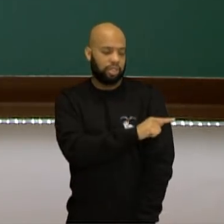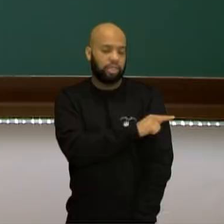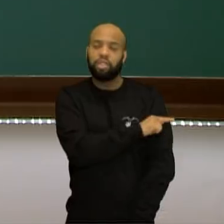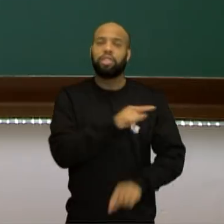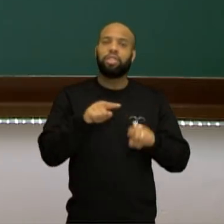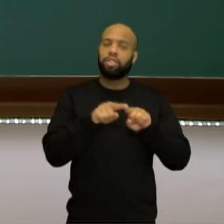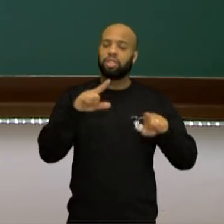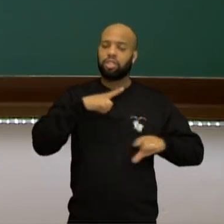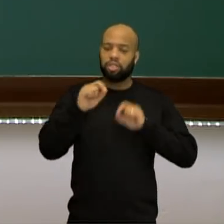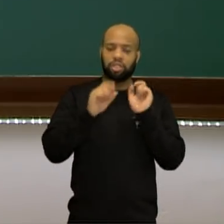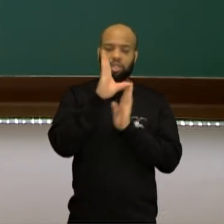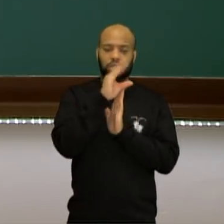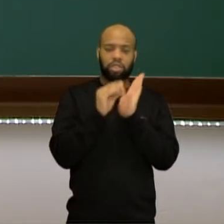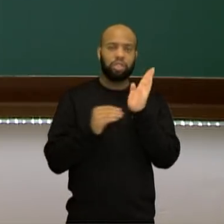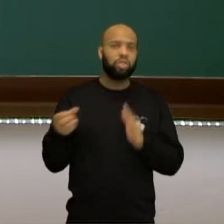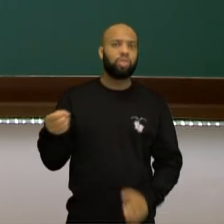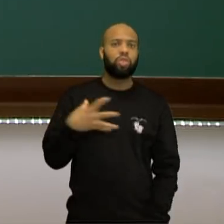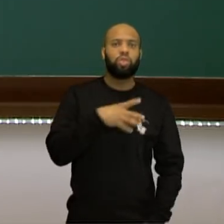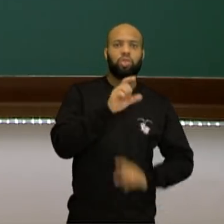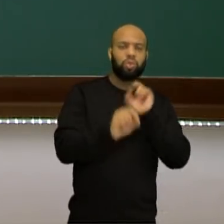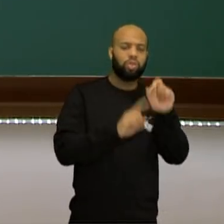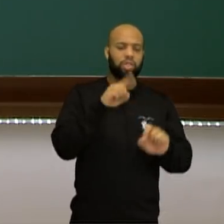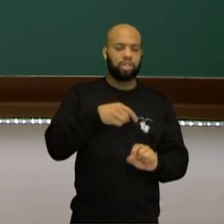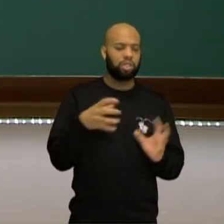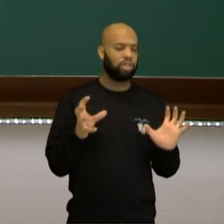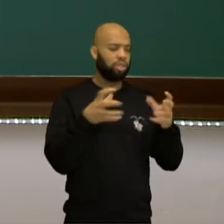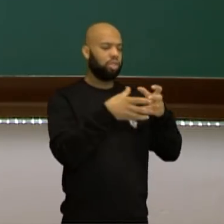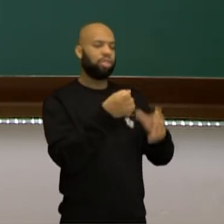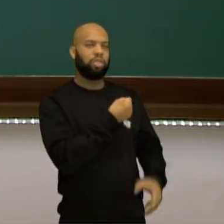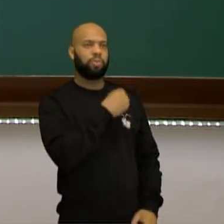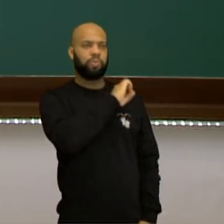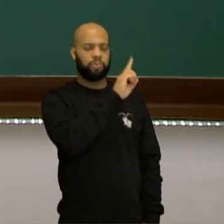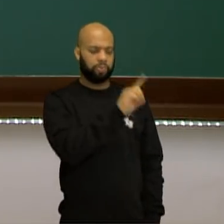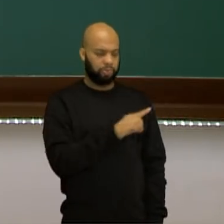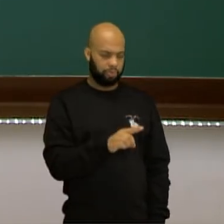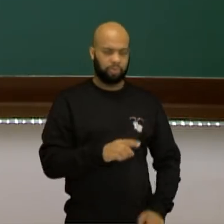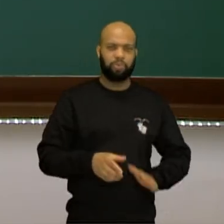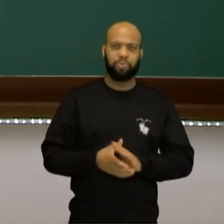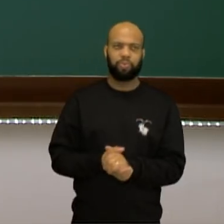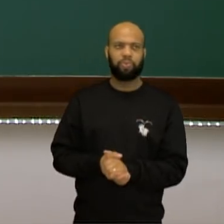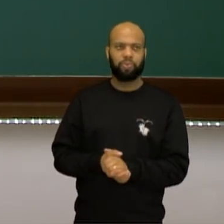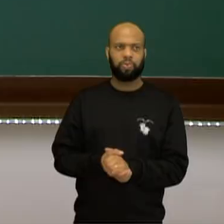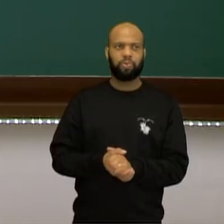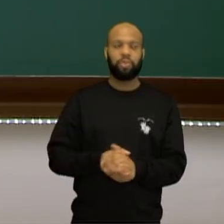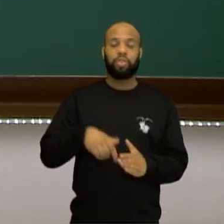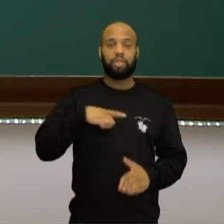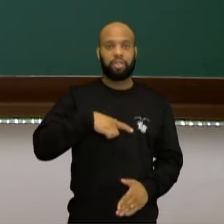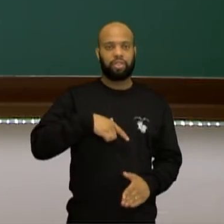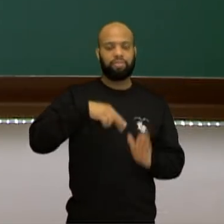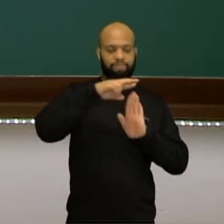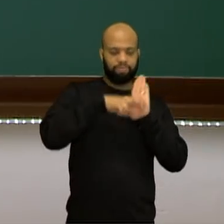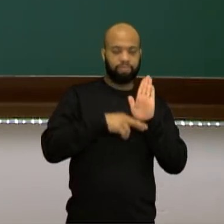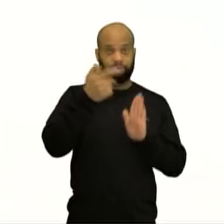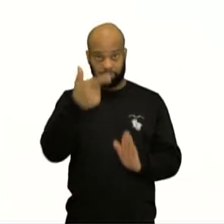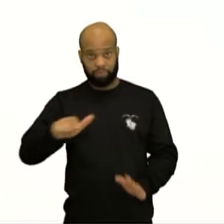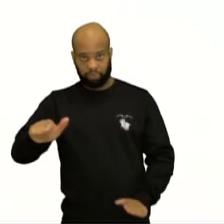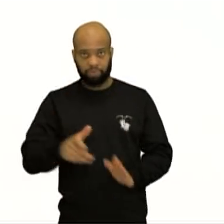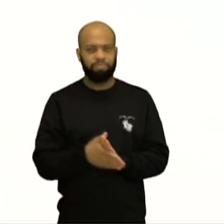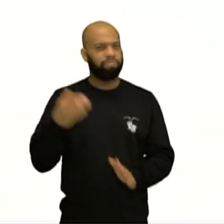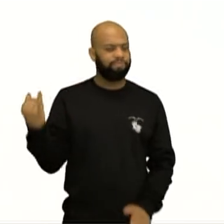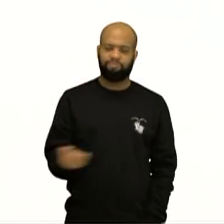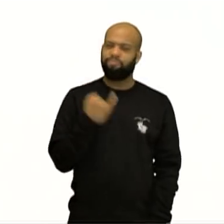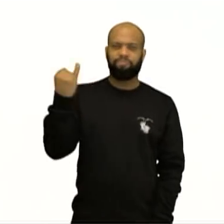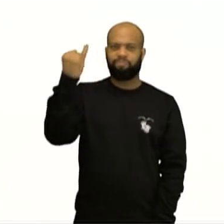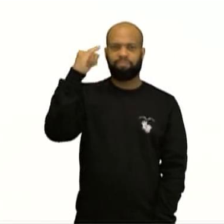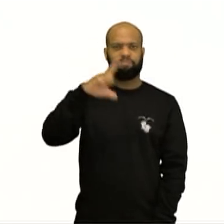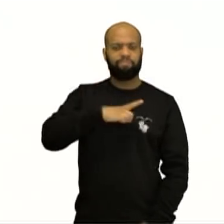que com um conteúdo novo, que são os números inteiros. Então, lembrando da regrinha que eu já mencionei, ela é muito importante,